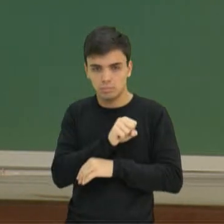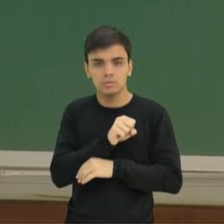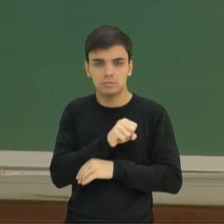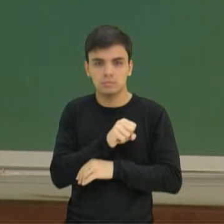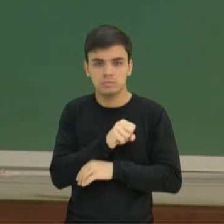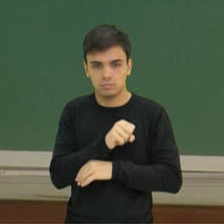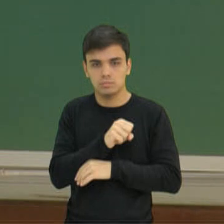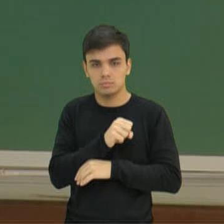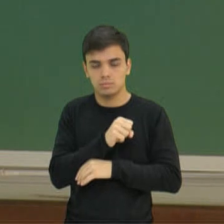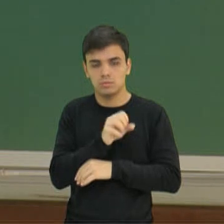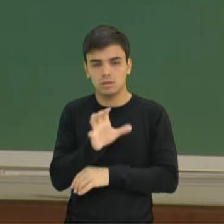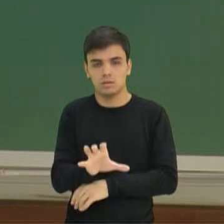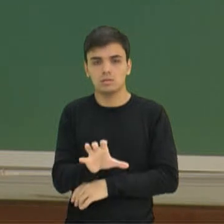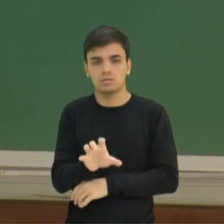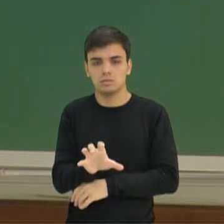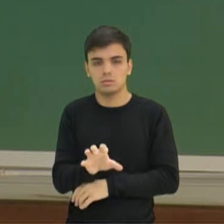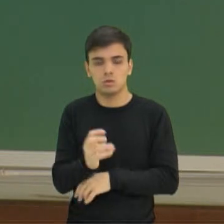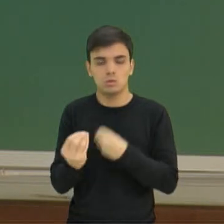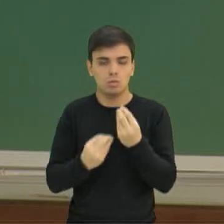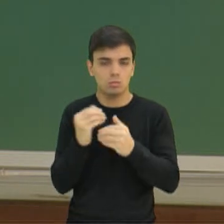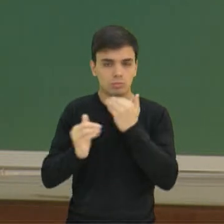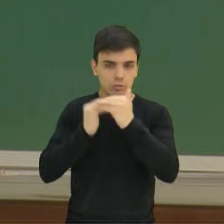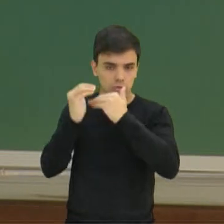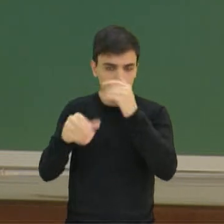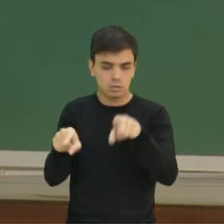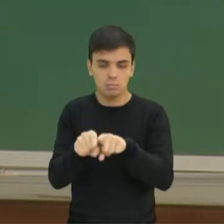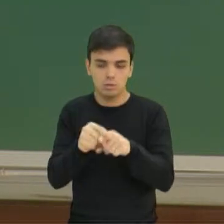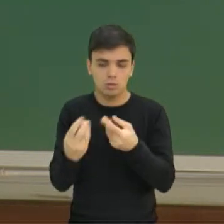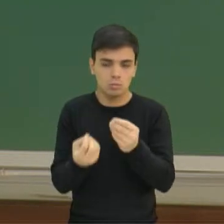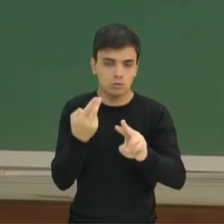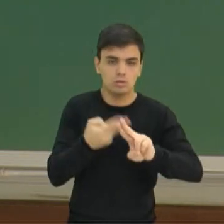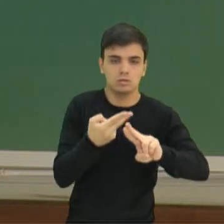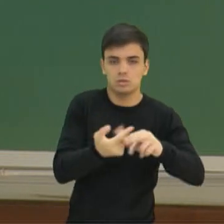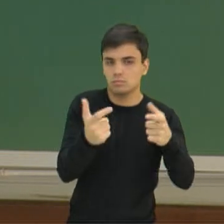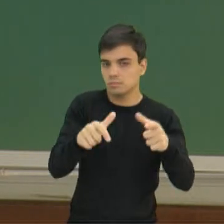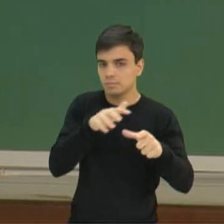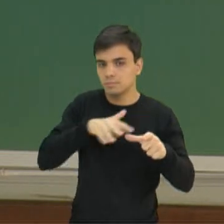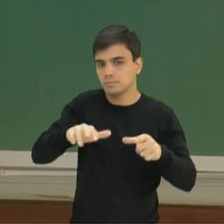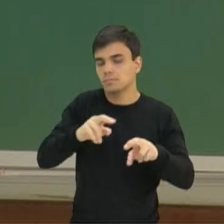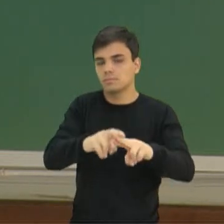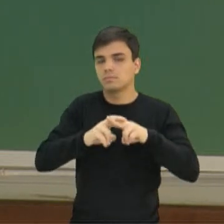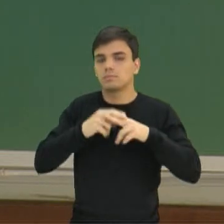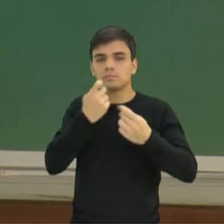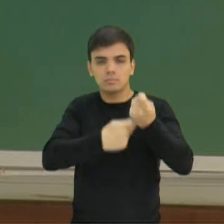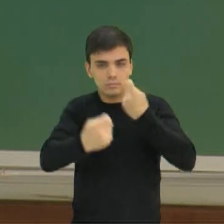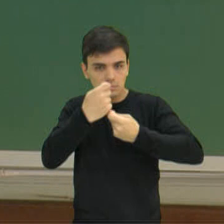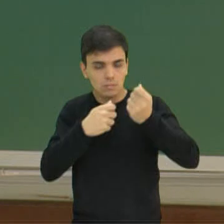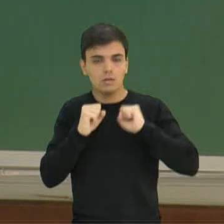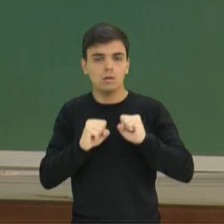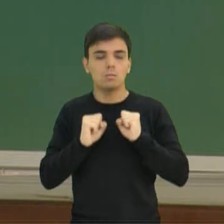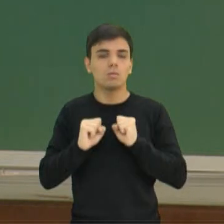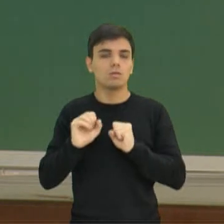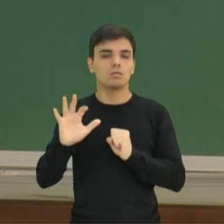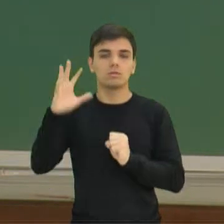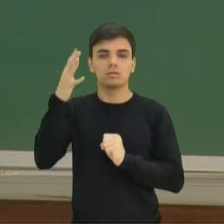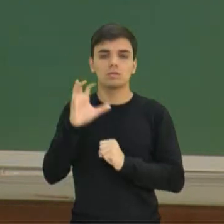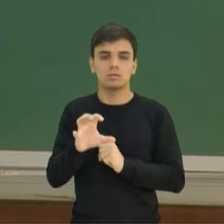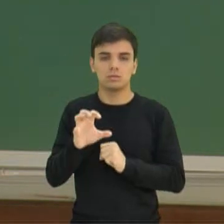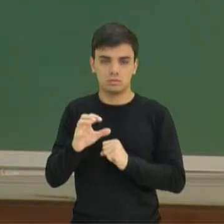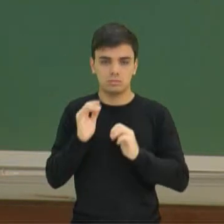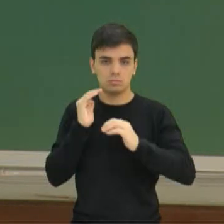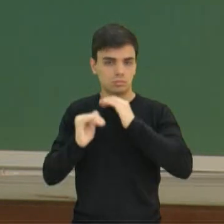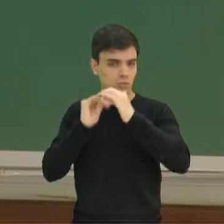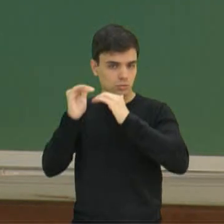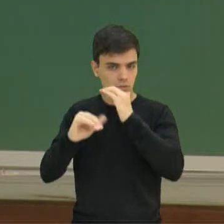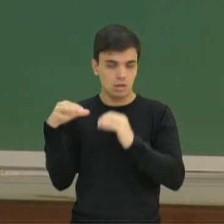desertificação. Dependendo da maneira como aquela área é utilizada para as atividades econômicas, pode ser que esse processo seja acelerado,